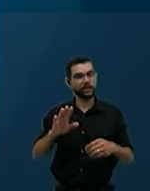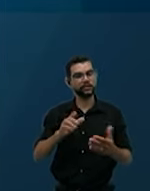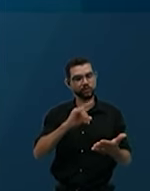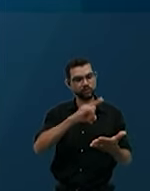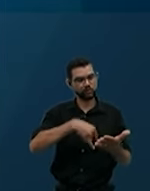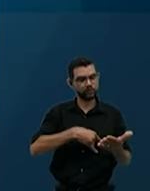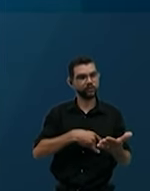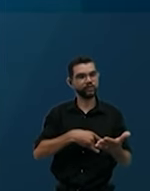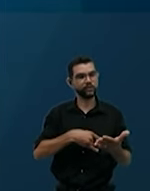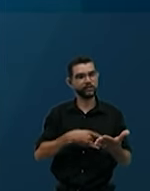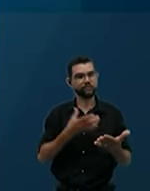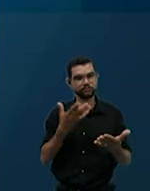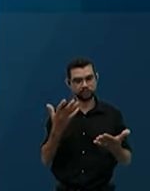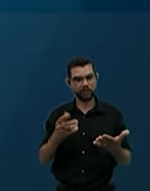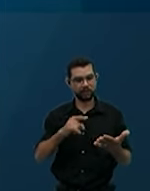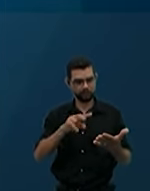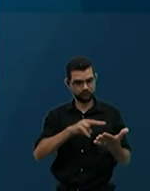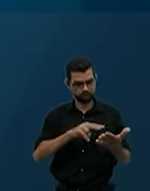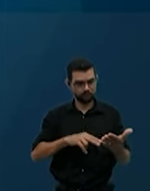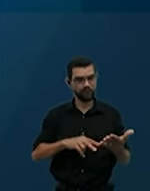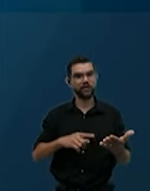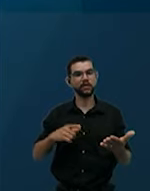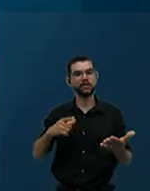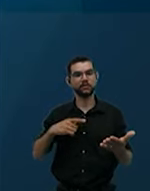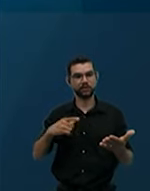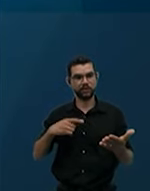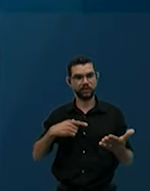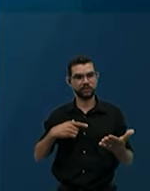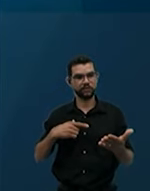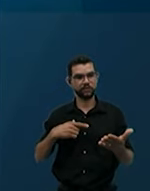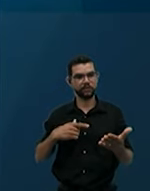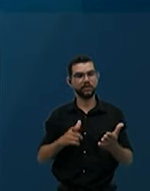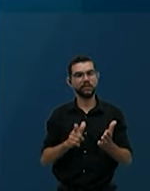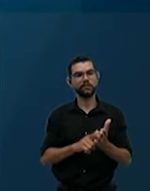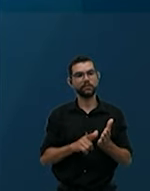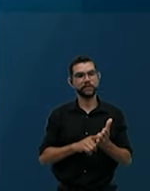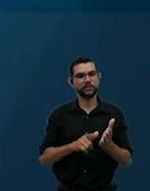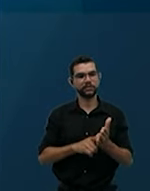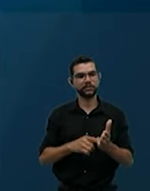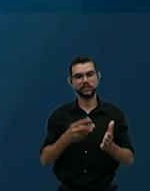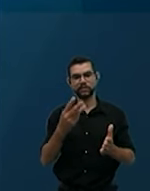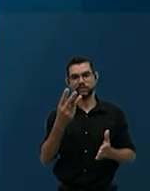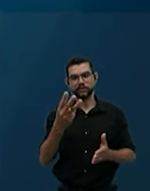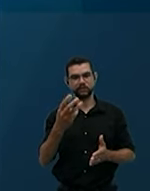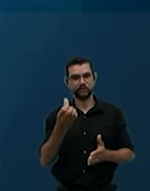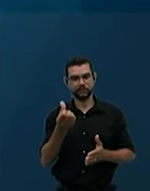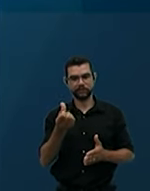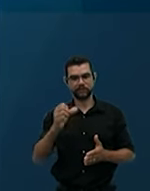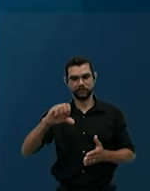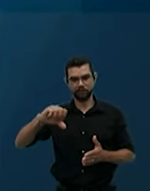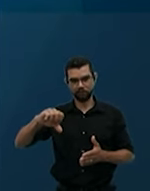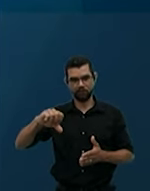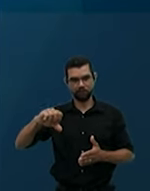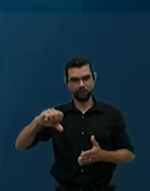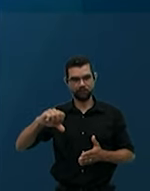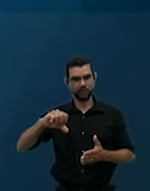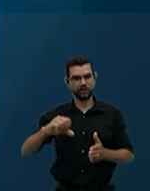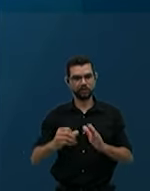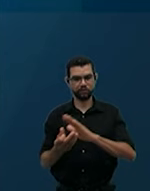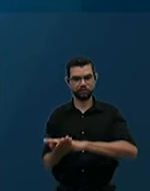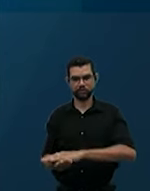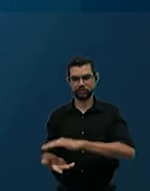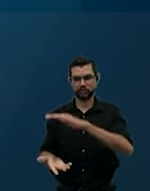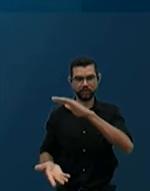queiram confirmar, está na página 369 dos autos e 26 do processo administrativo